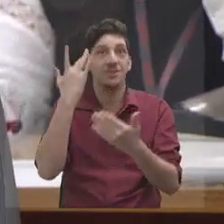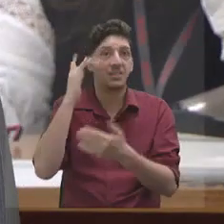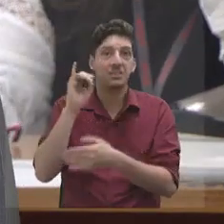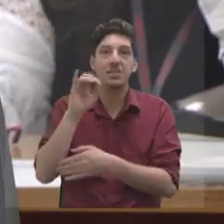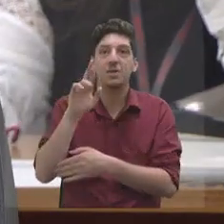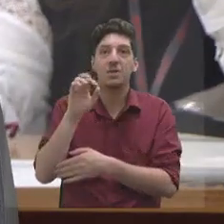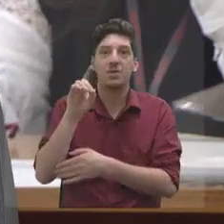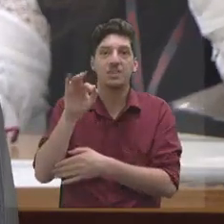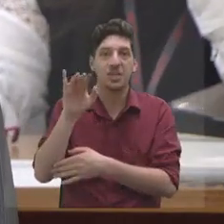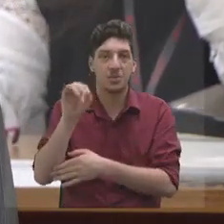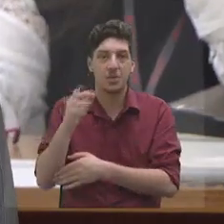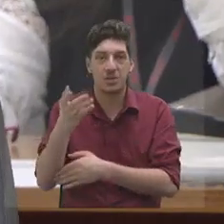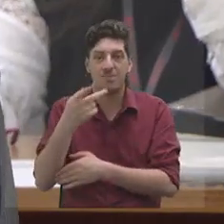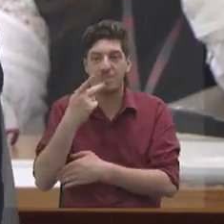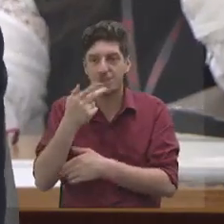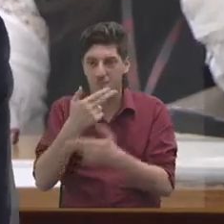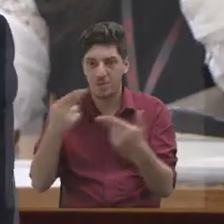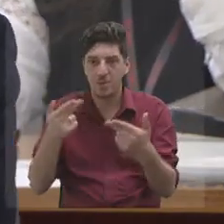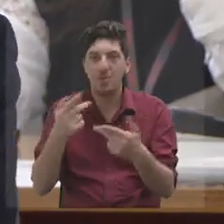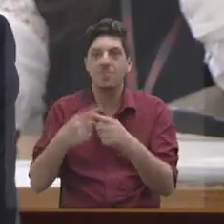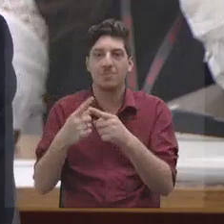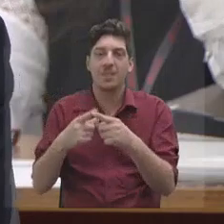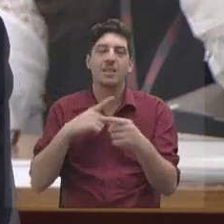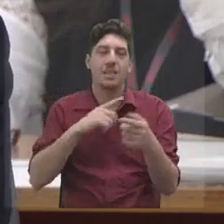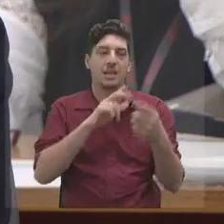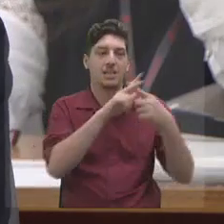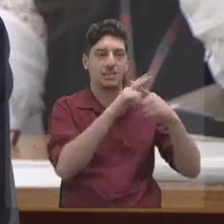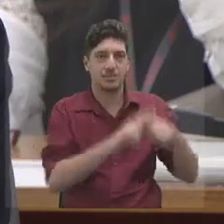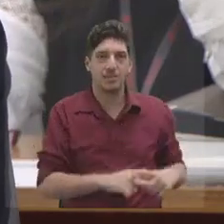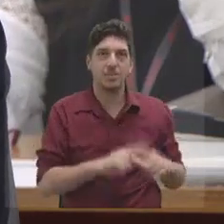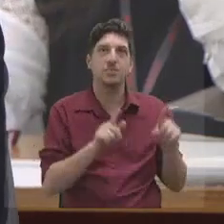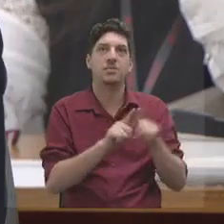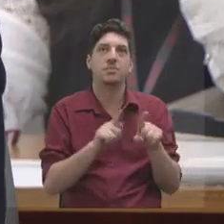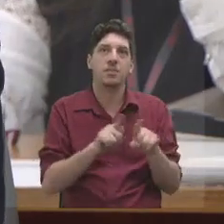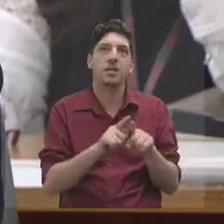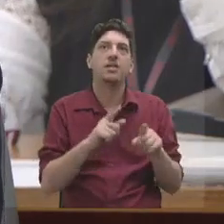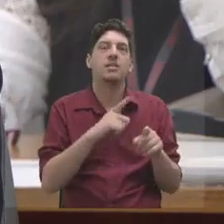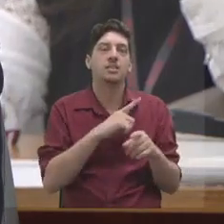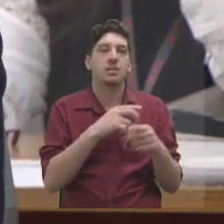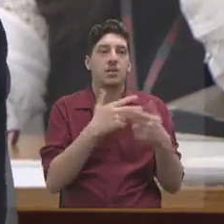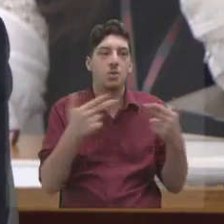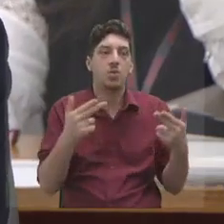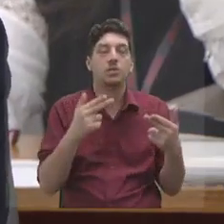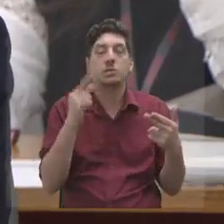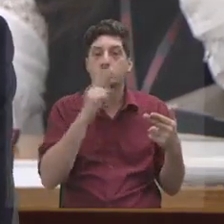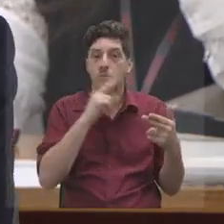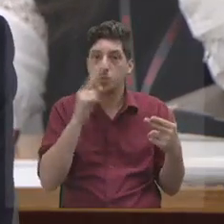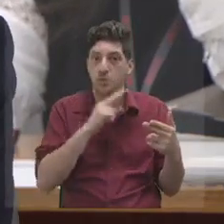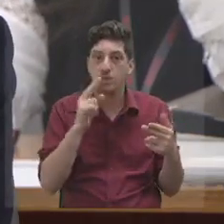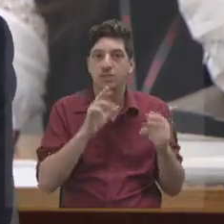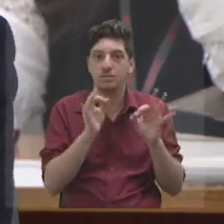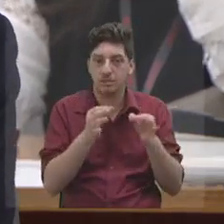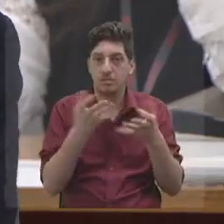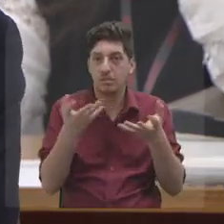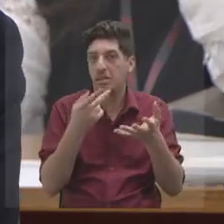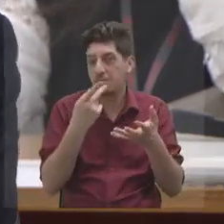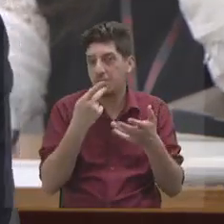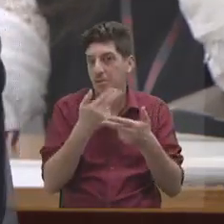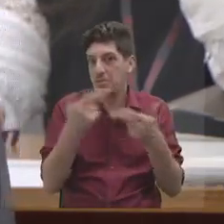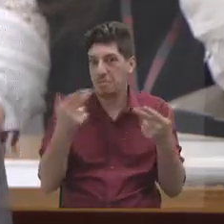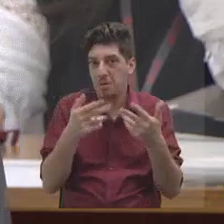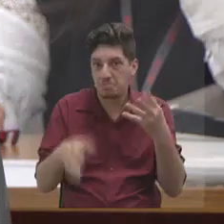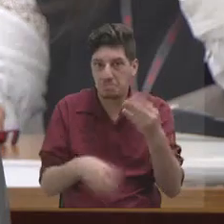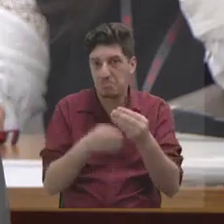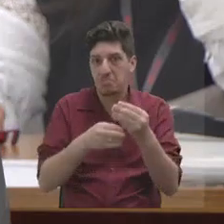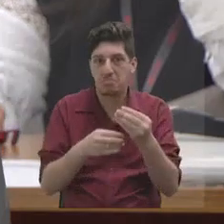eu acho que para além de recuperação né tem recuperação tem tem ponto crítico que tá sendo corrigido também então se você quer também trazer algum